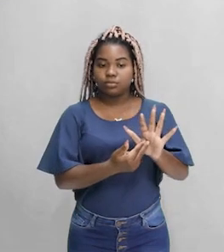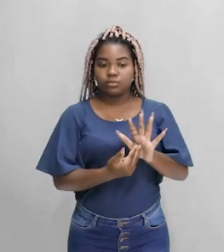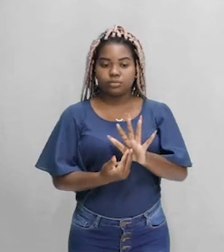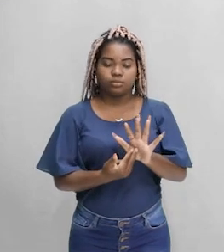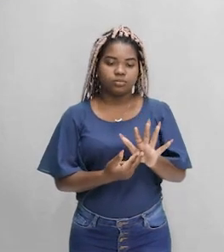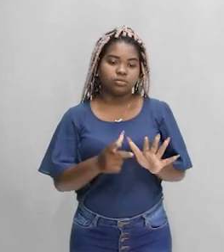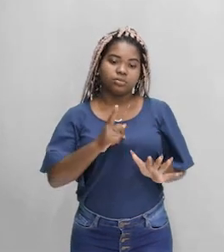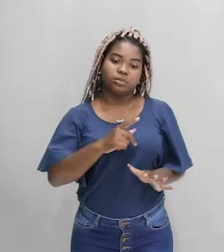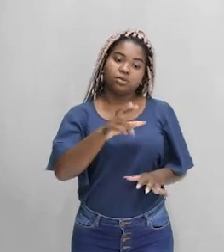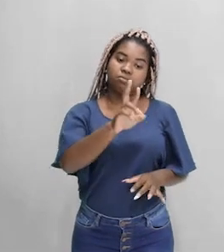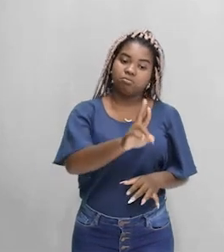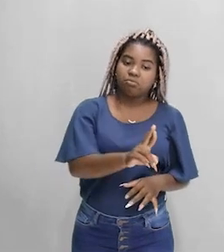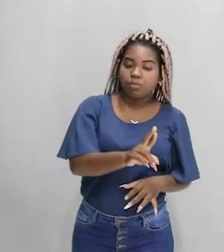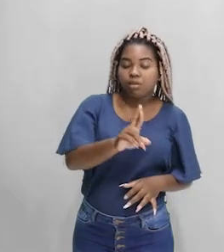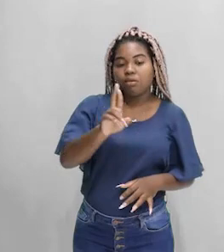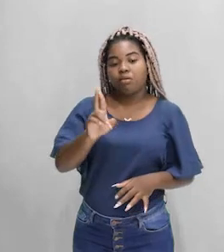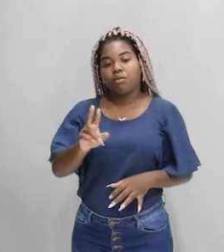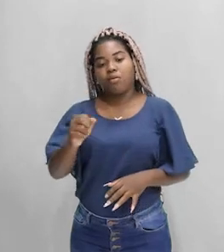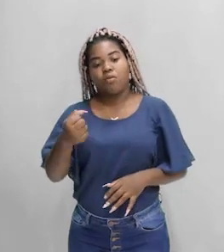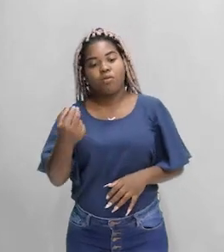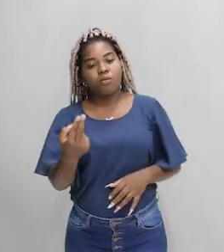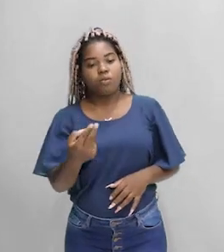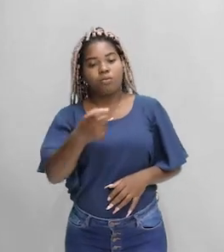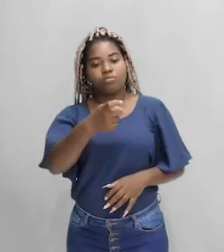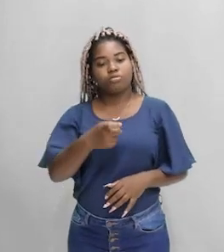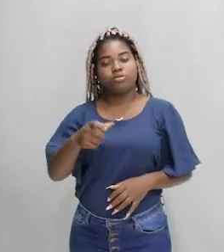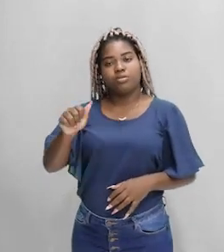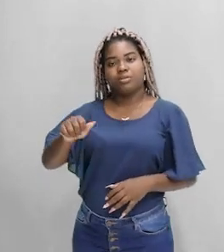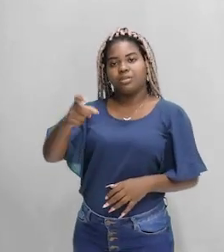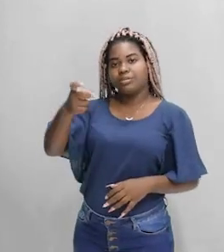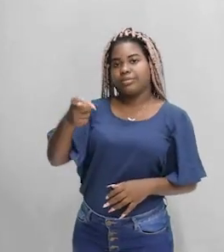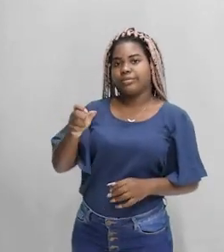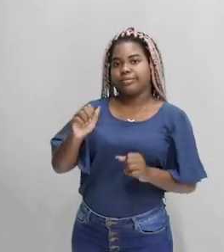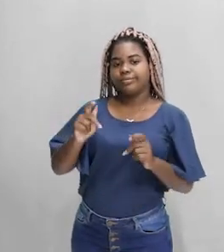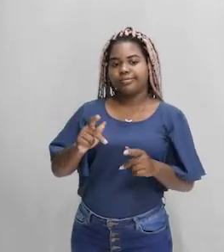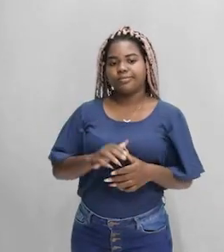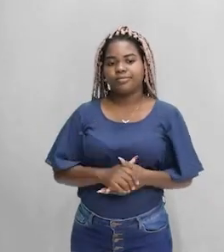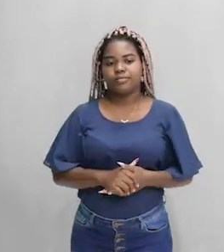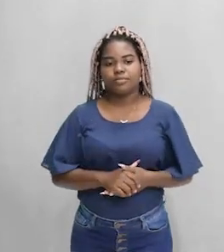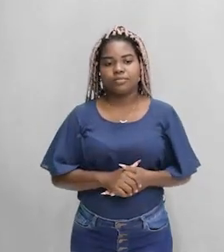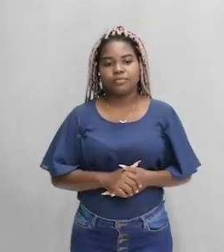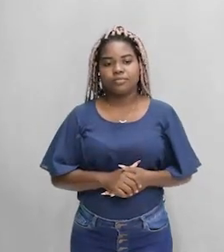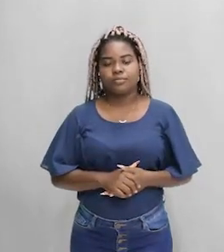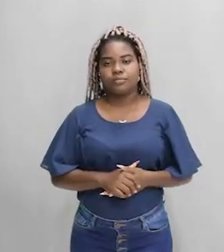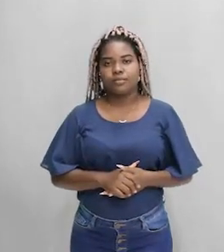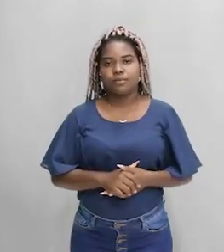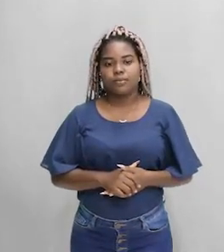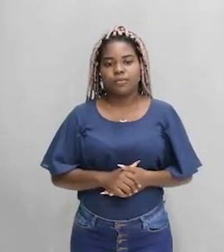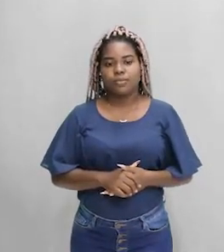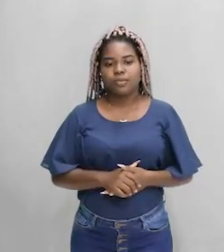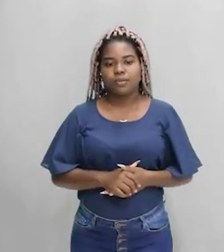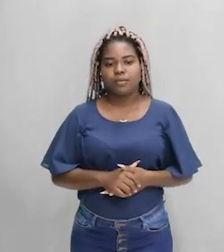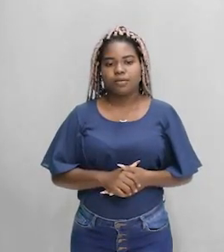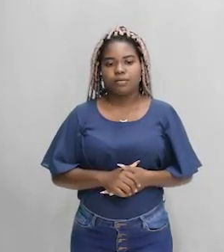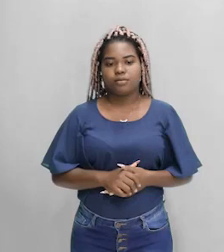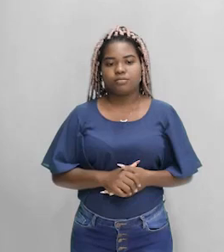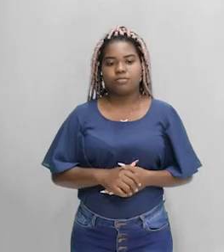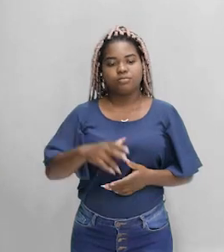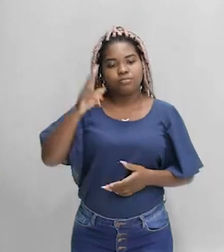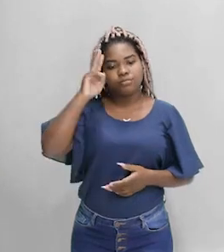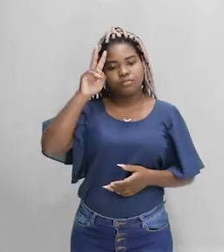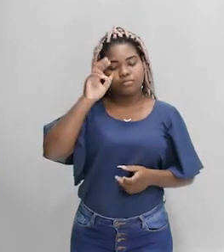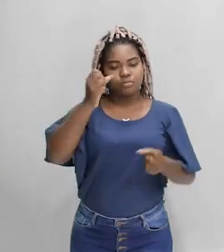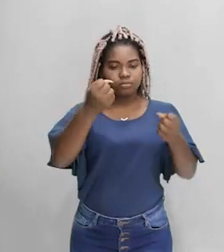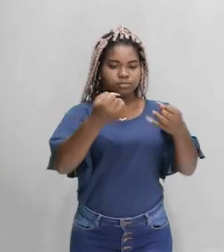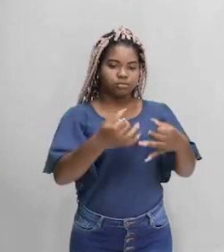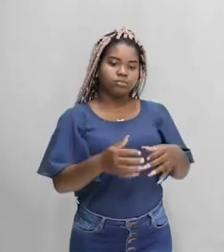você tem esse formato textual, ou você tem a escrita desse jeitinho aqui. Aqui cabe uma observação, tá? Lembra que como a gente está falando